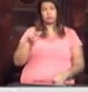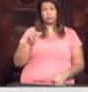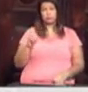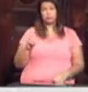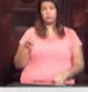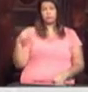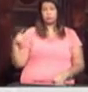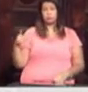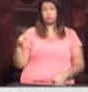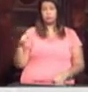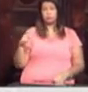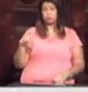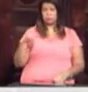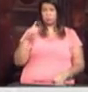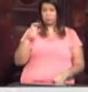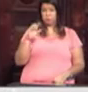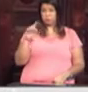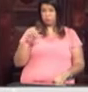Obras.